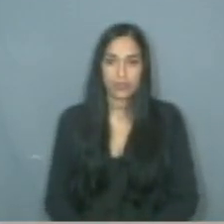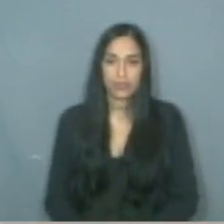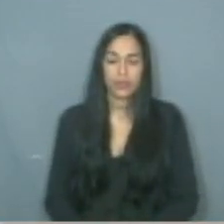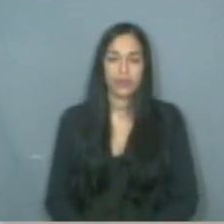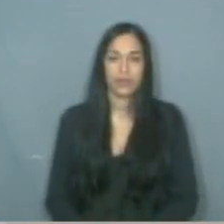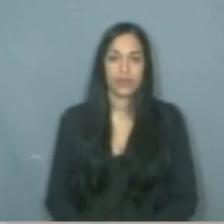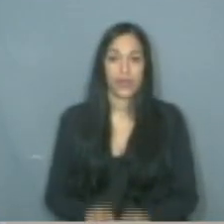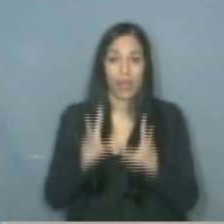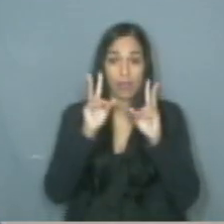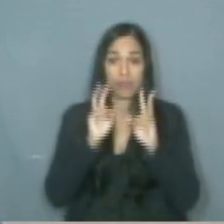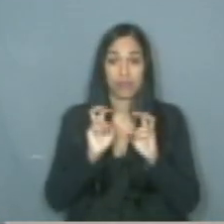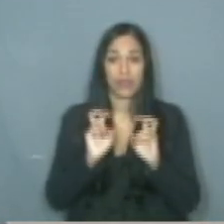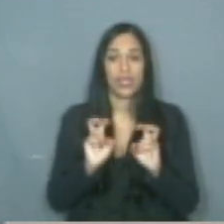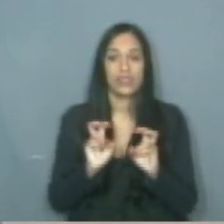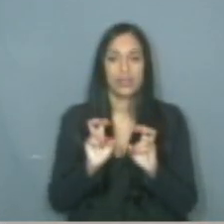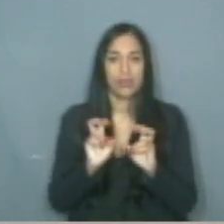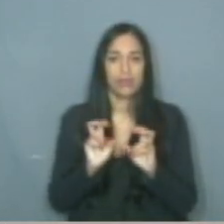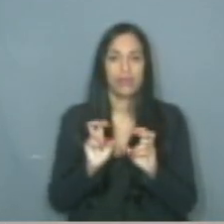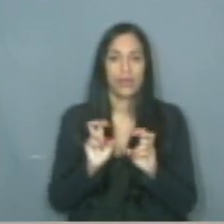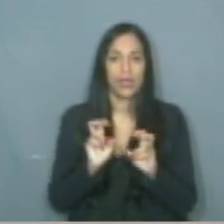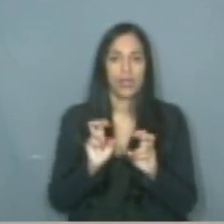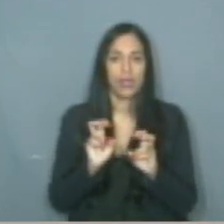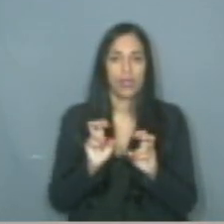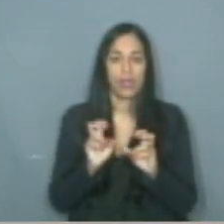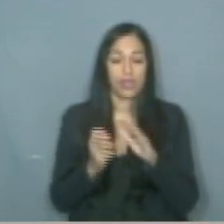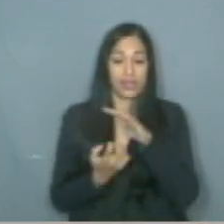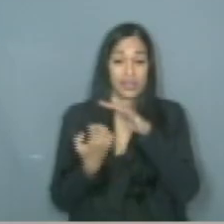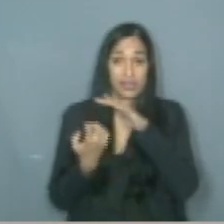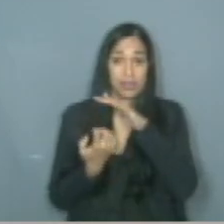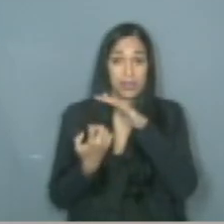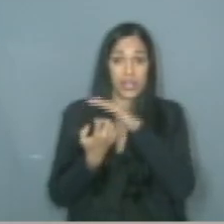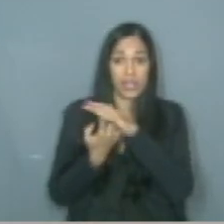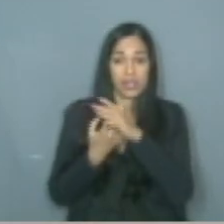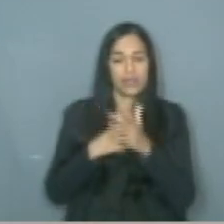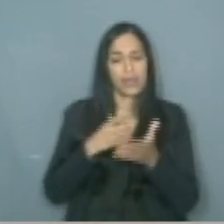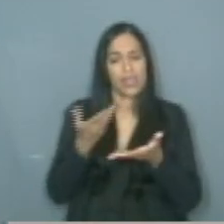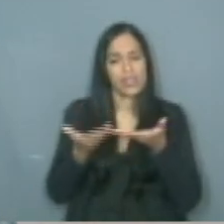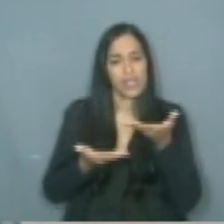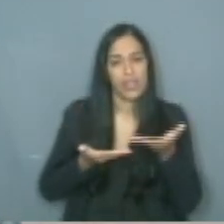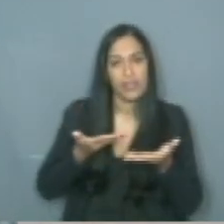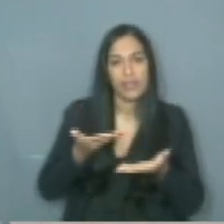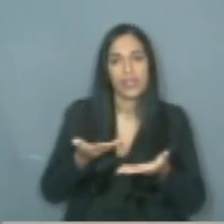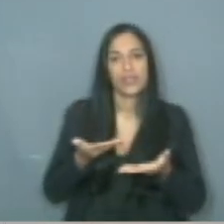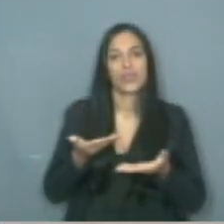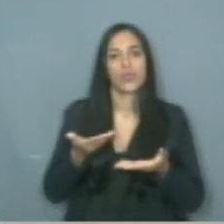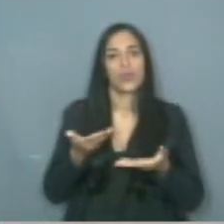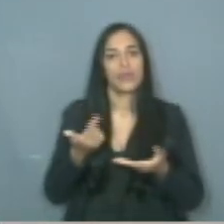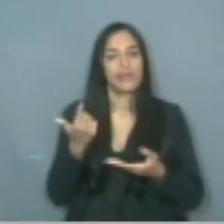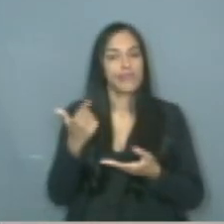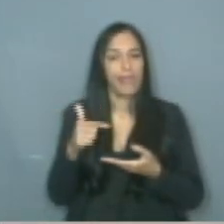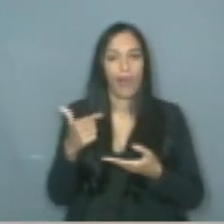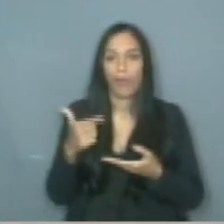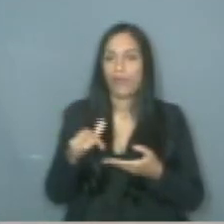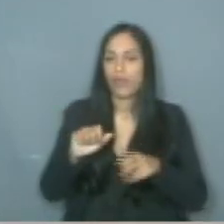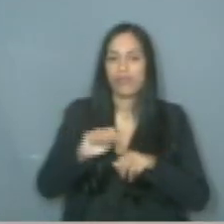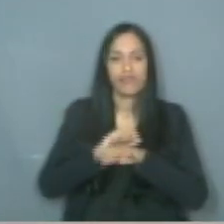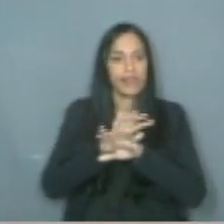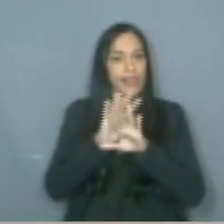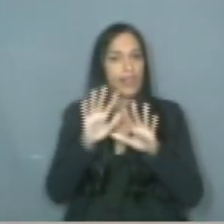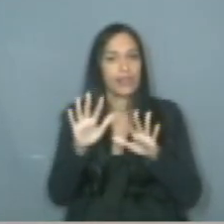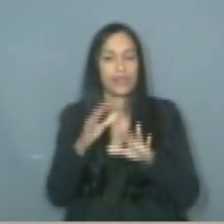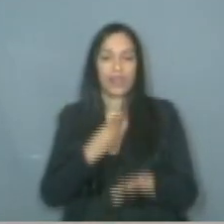interessante perceber que essas empresas que prestam serviço para a autarquia não têm transparência com